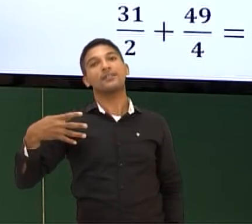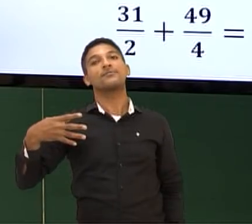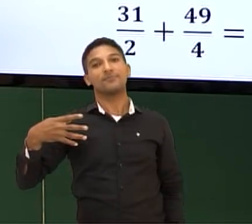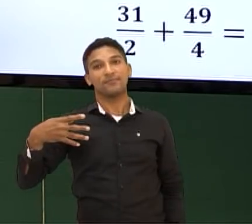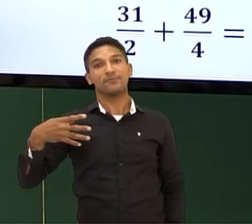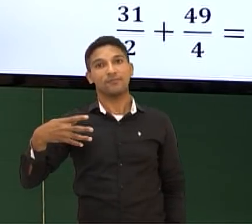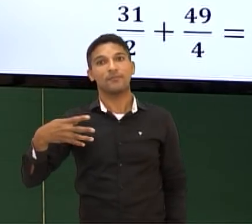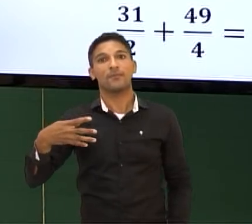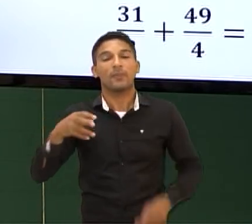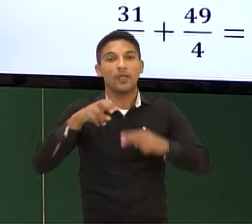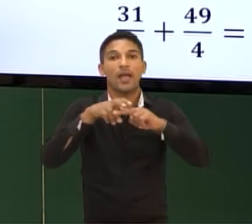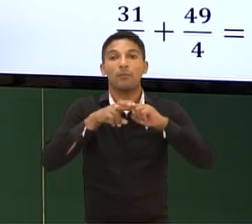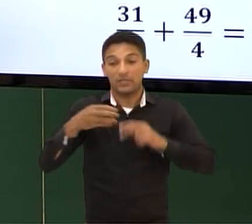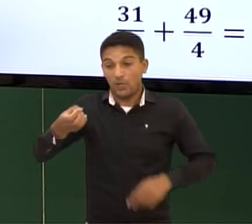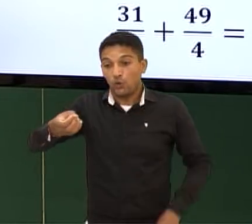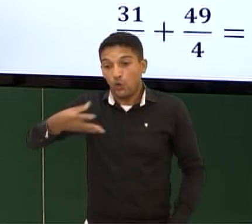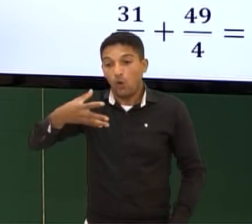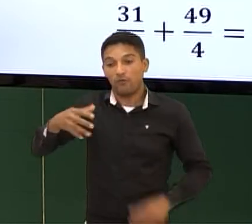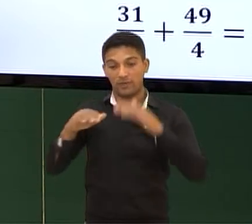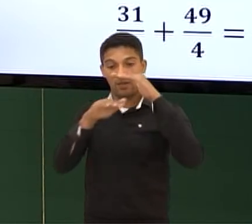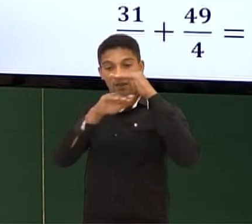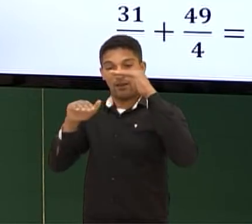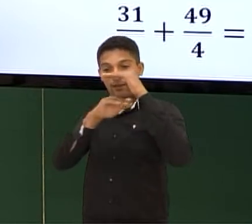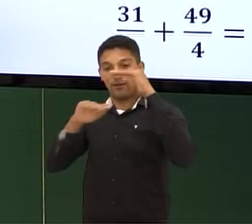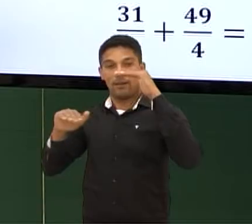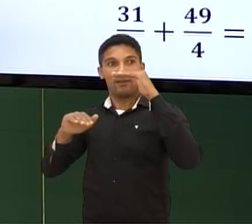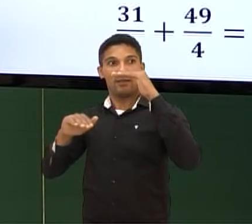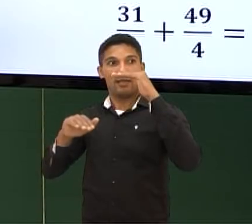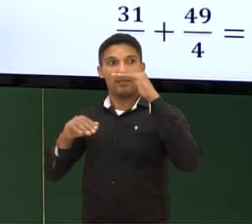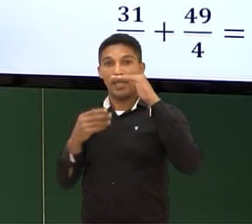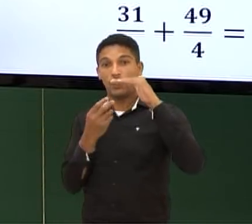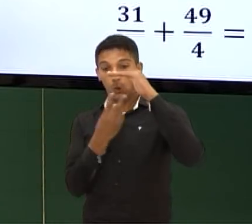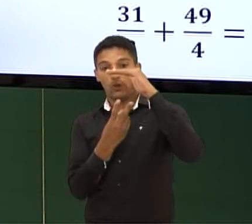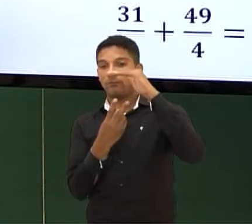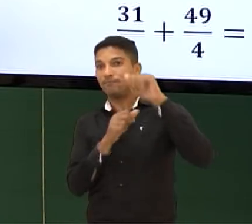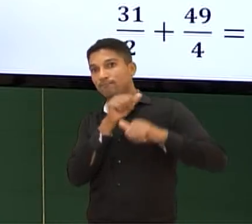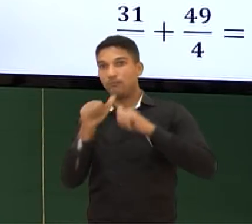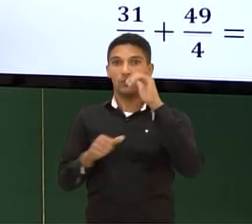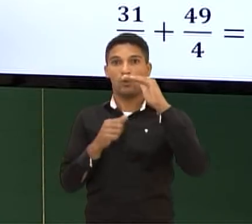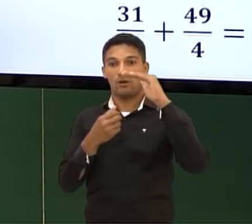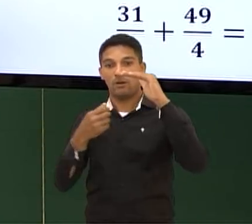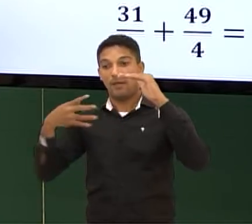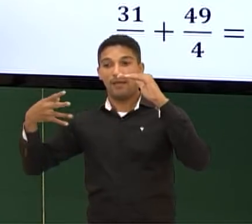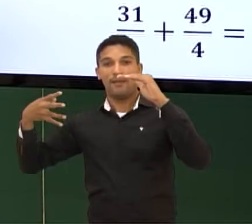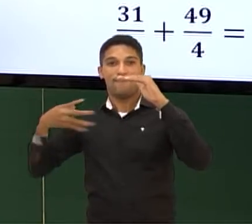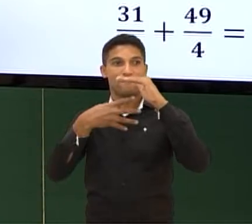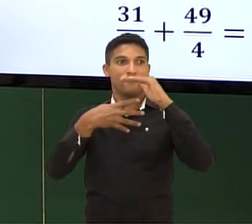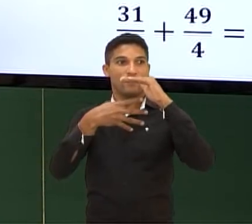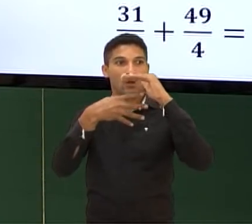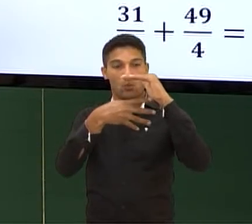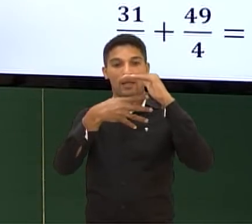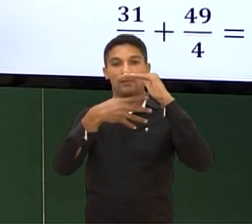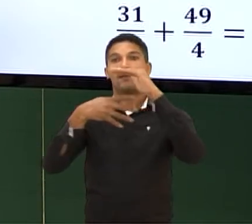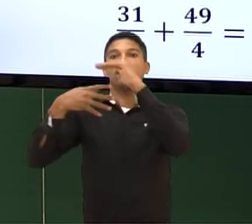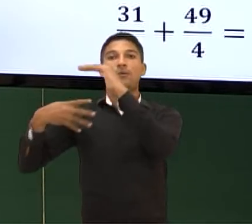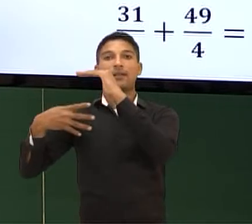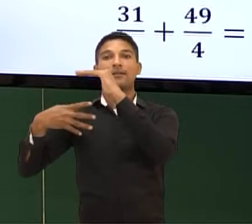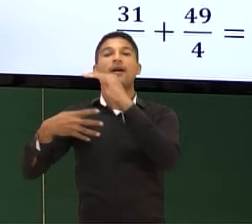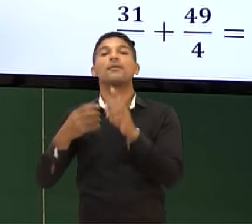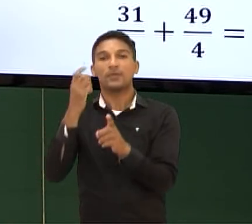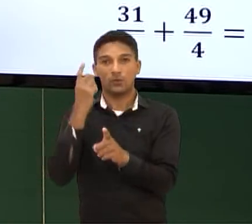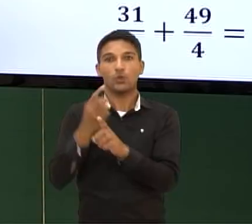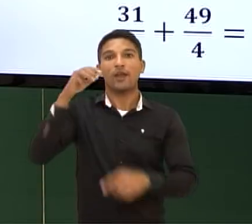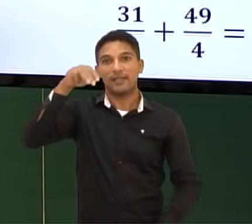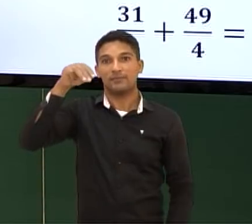esse vai ser o meu novo denominador. Não vai ser mais o 2, certo? Ele vai ser o 4 para os 2, porque eu encontrei